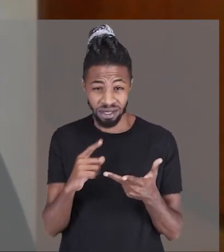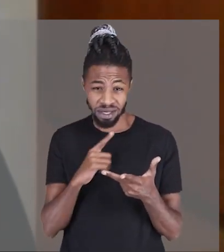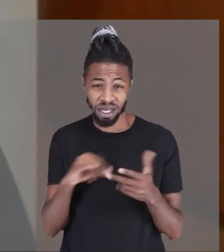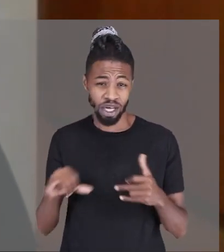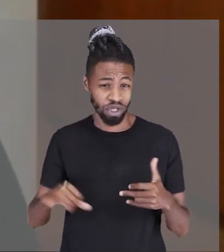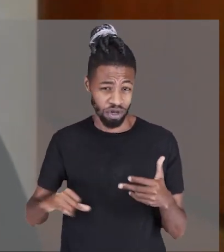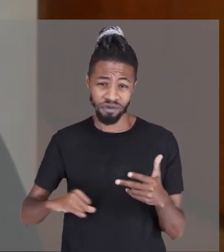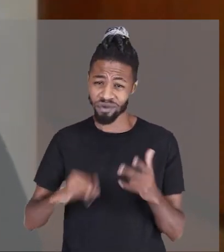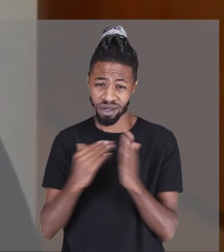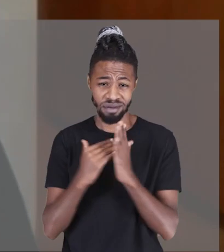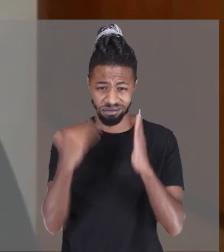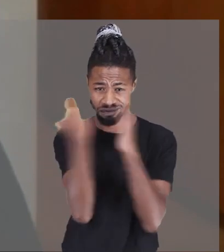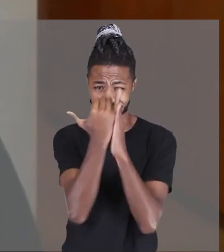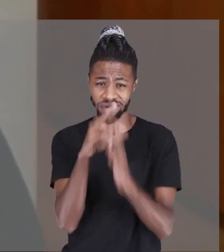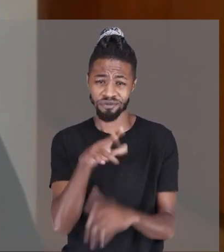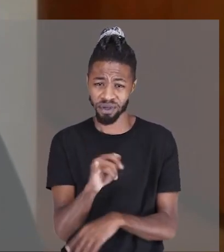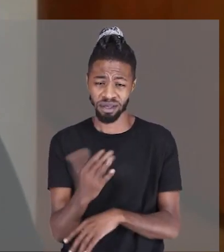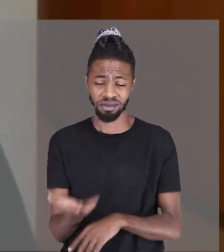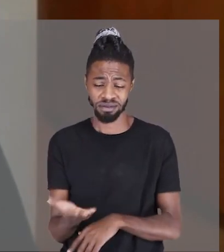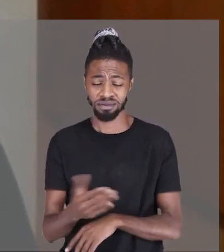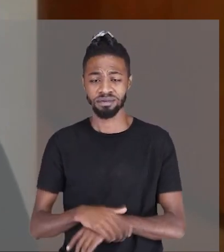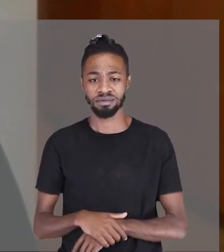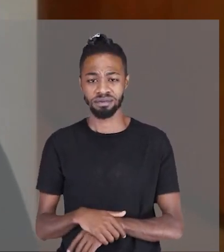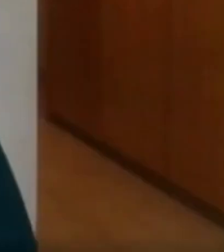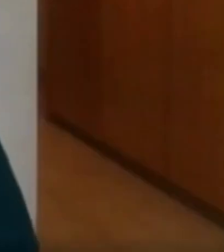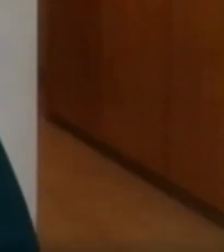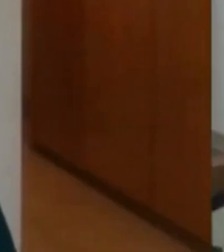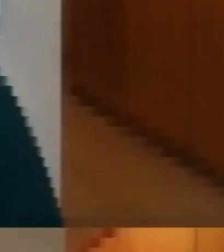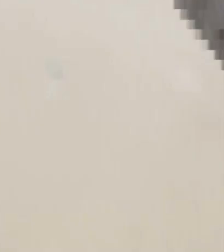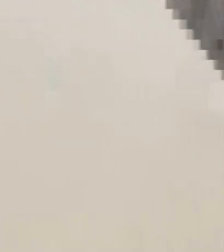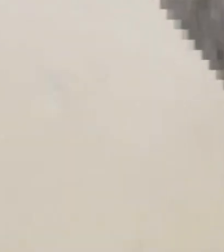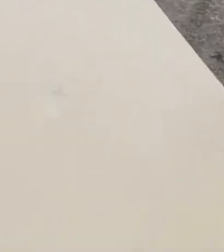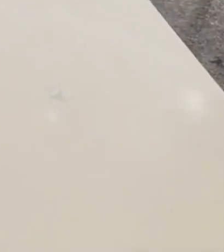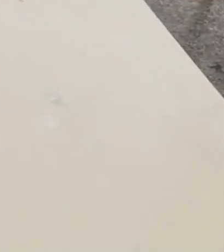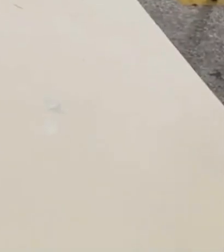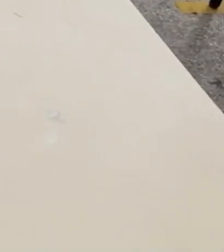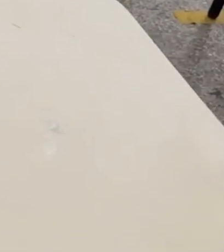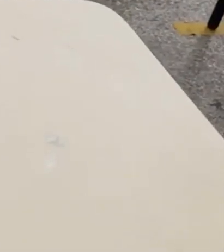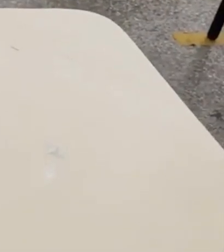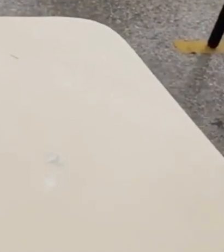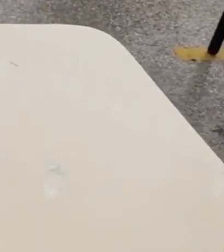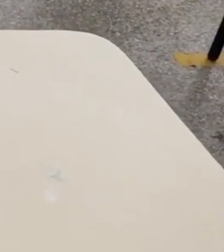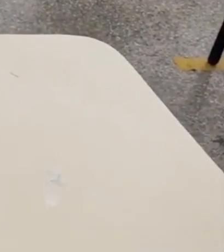de dificuldade de aprendizado, que vão sofrer muito mais.